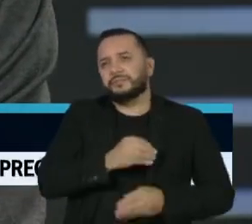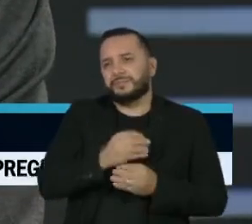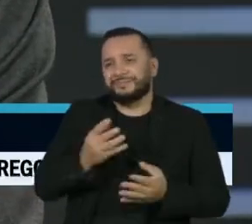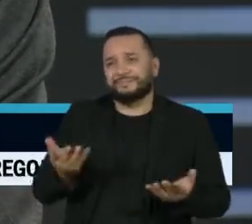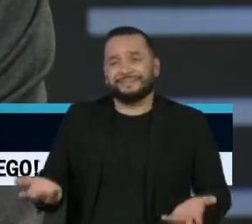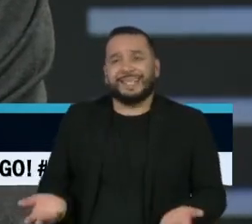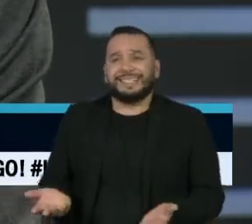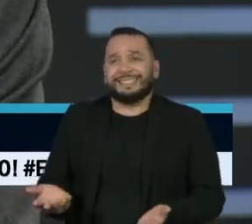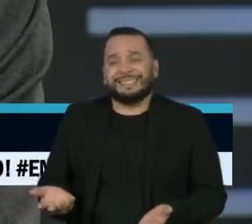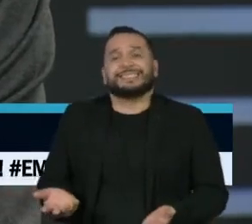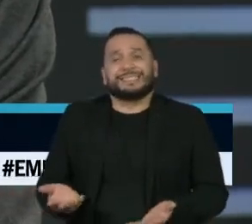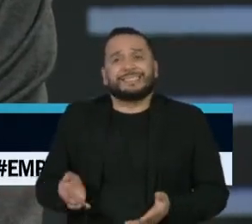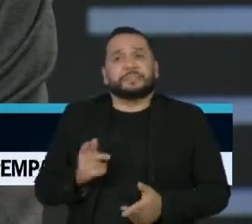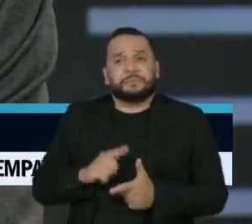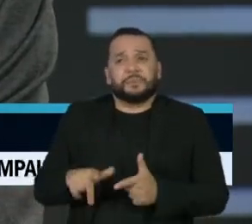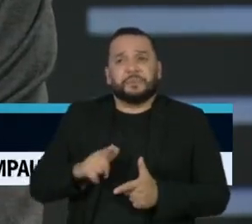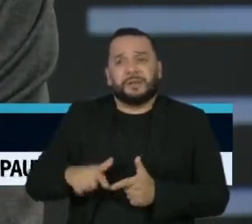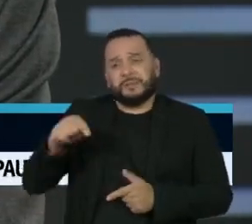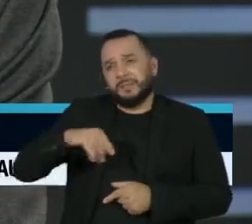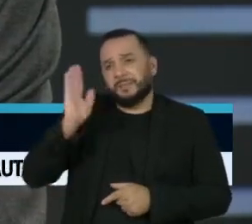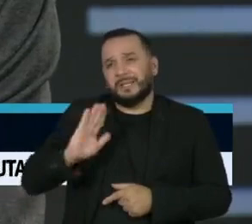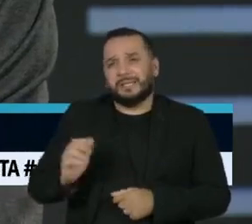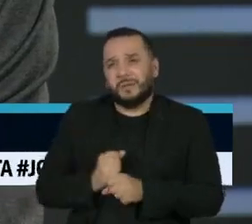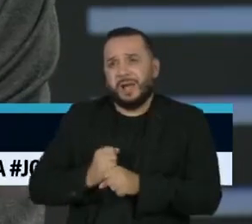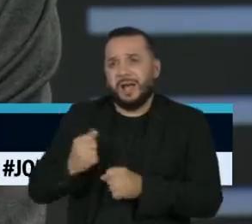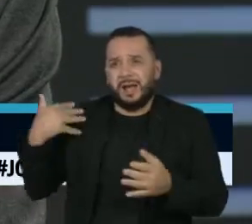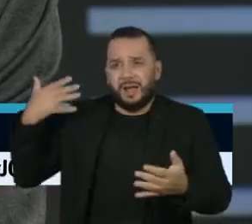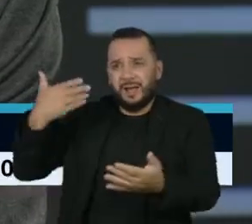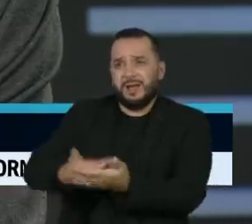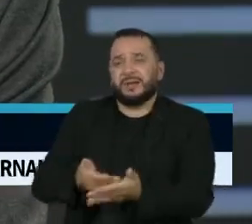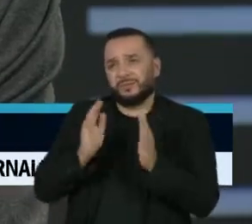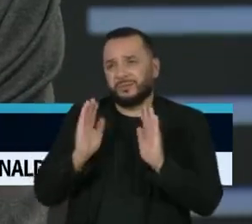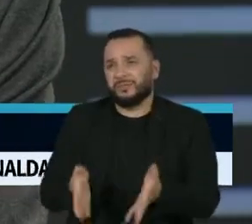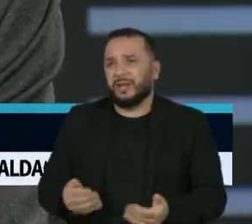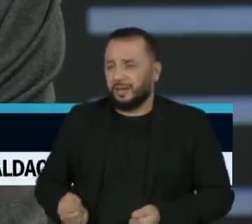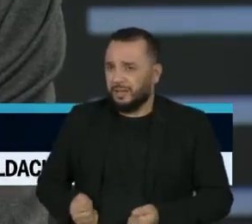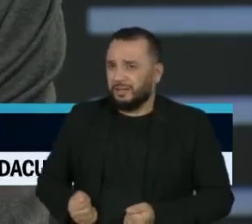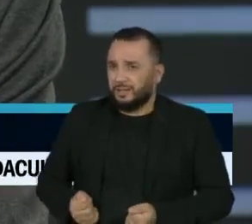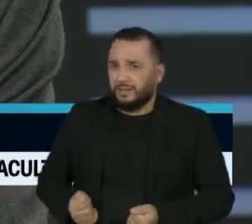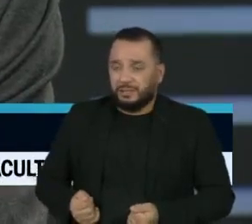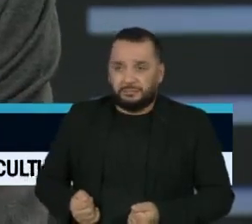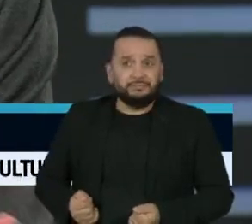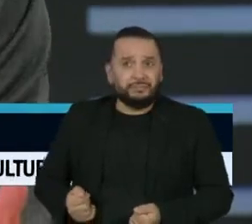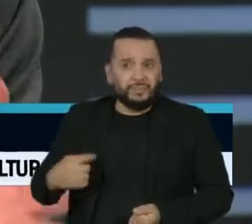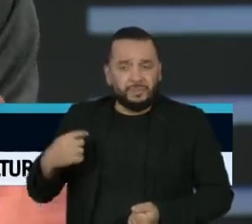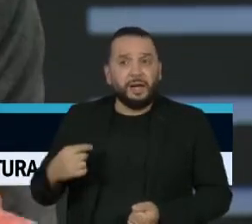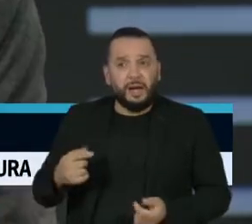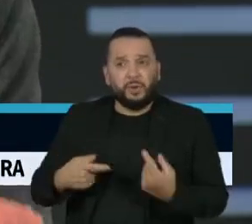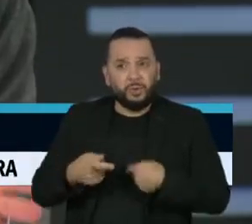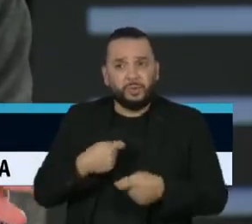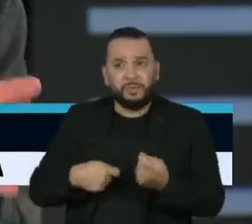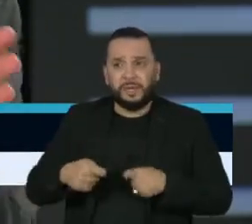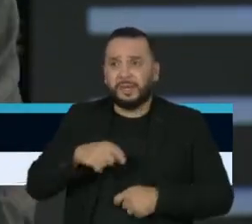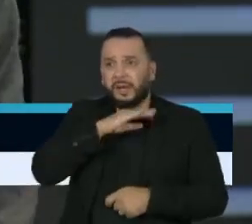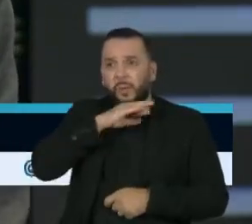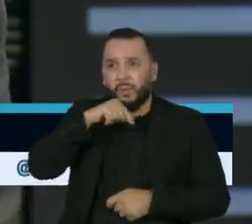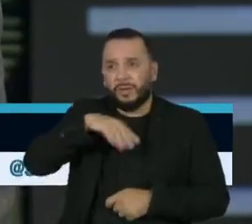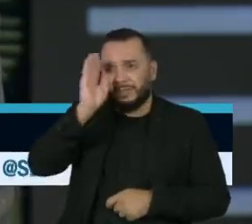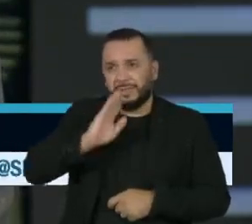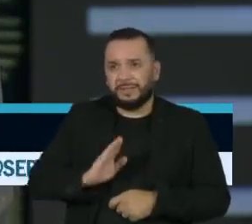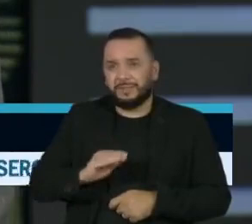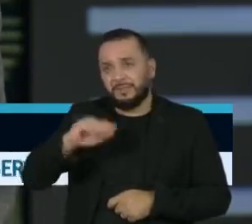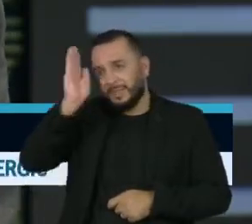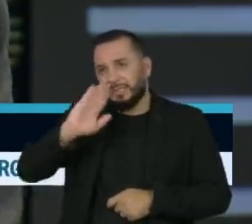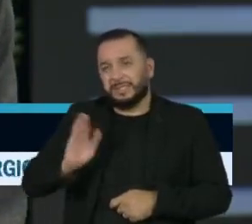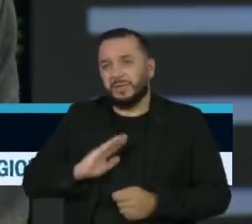que está sangrando o país há muito tempo. A gente não está nessa situação que está por acaso. Se a gente for olhar o que o Brasil gasta